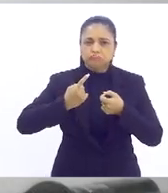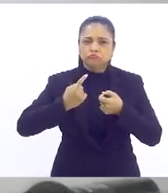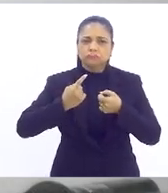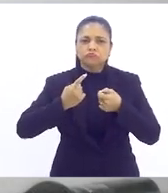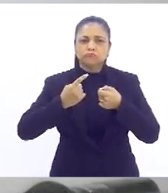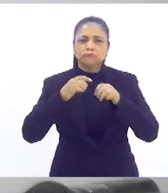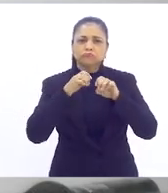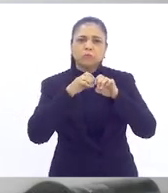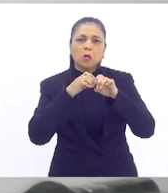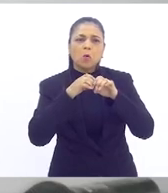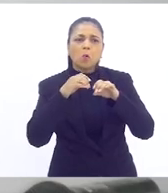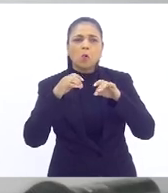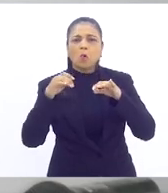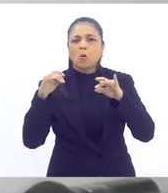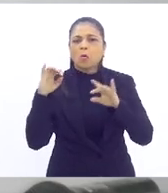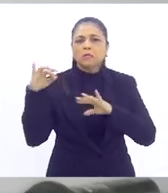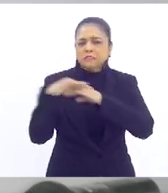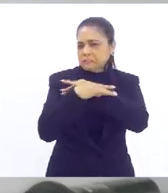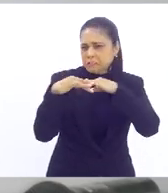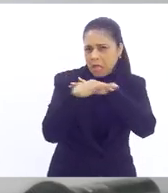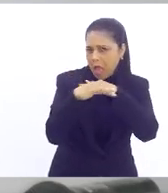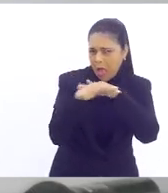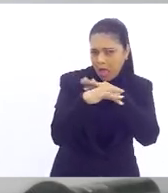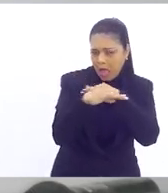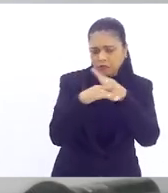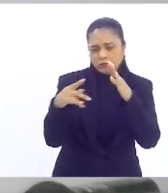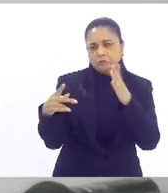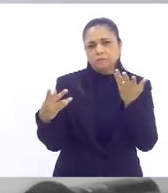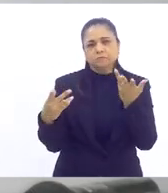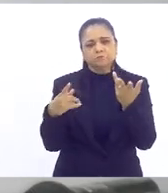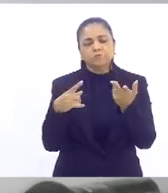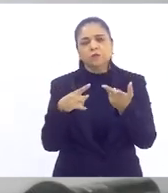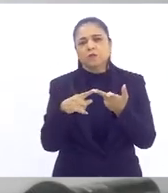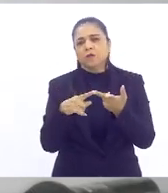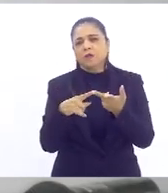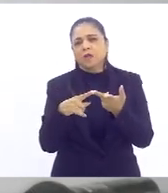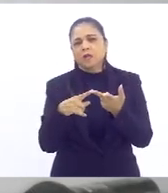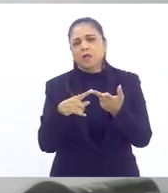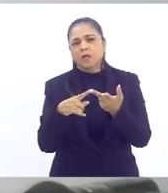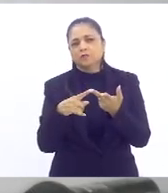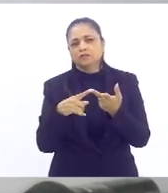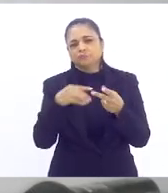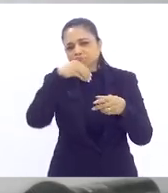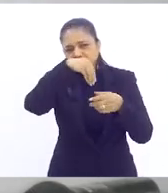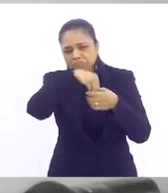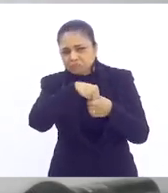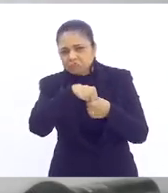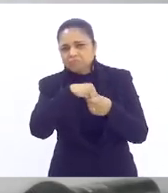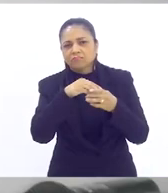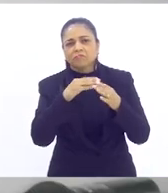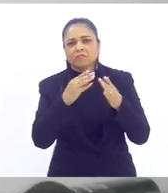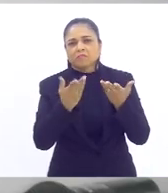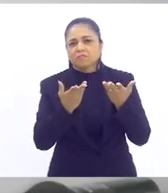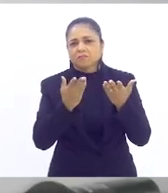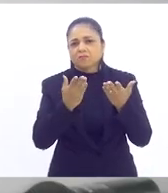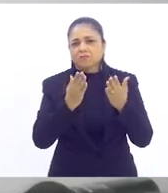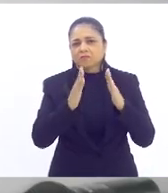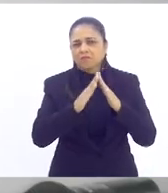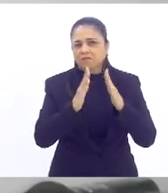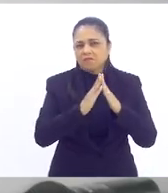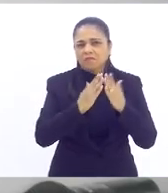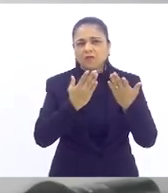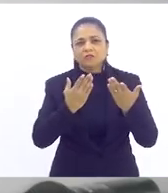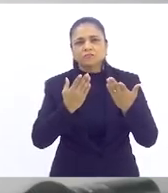um urbanista pode ser um arquiteto de